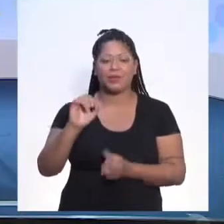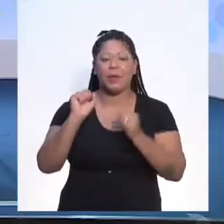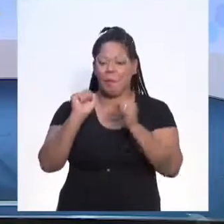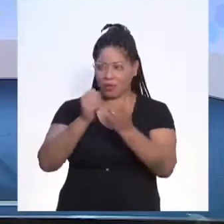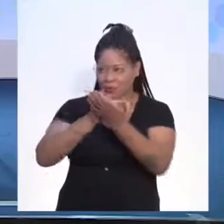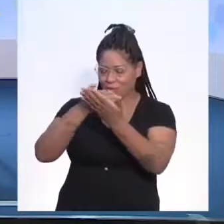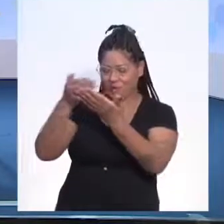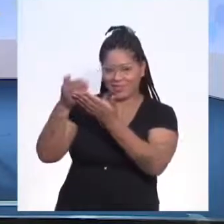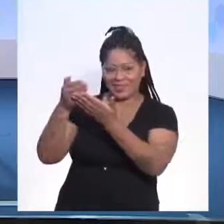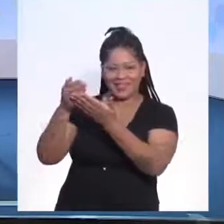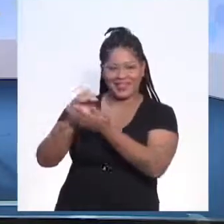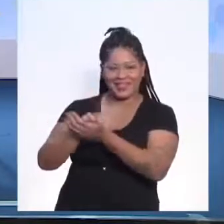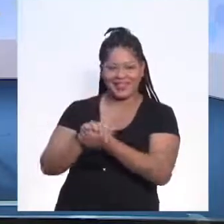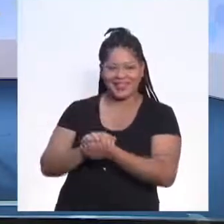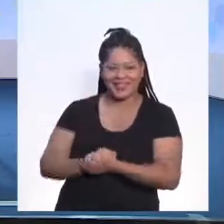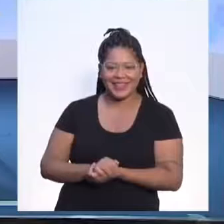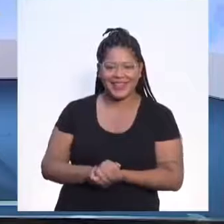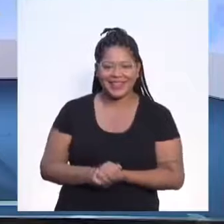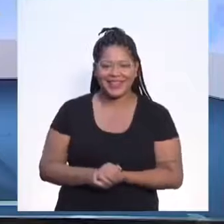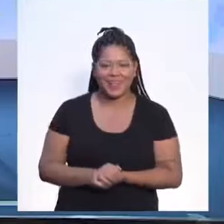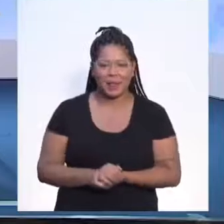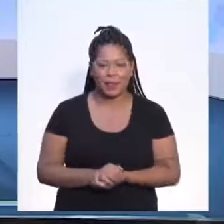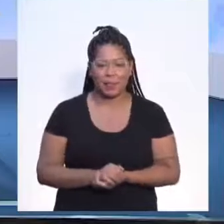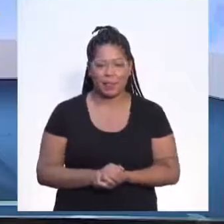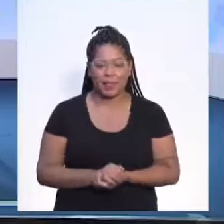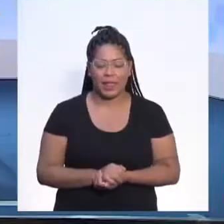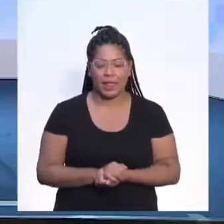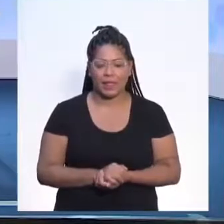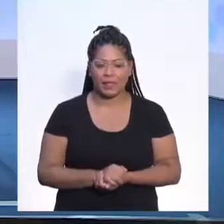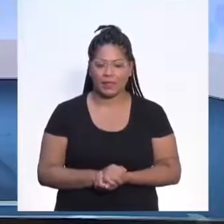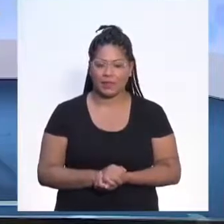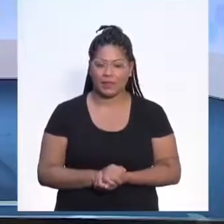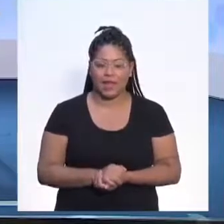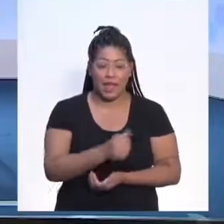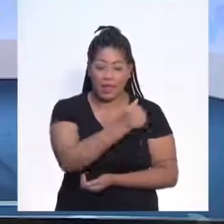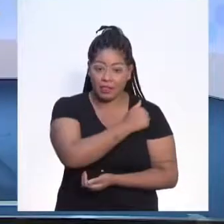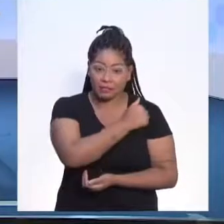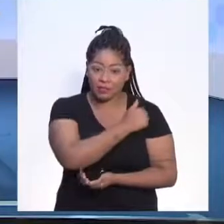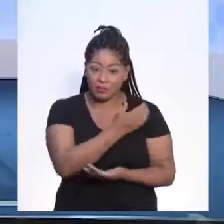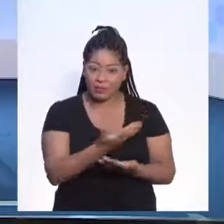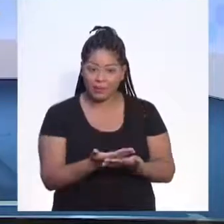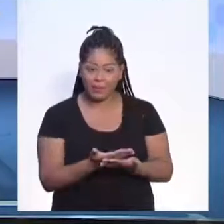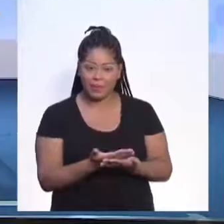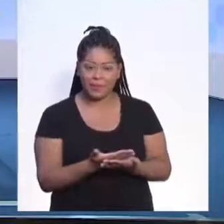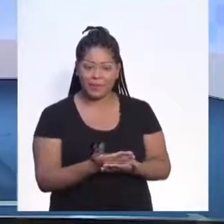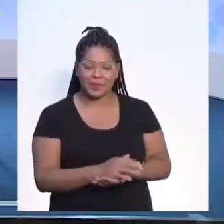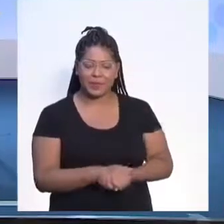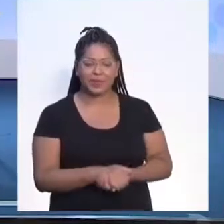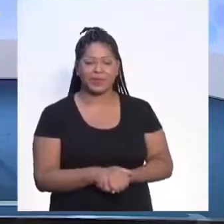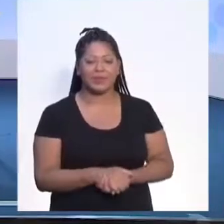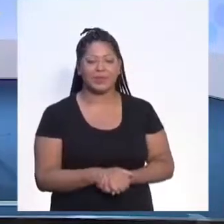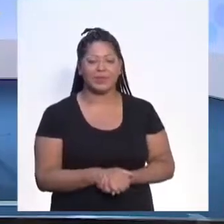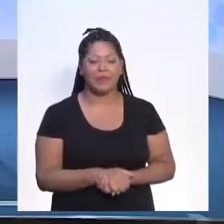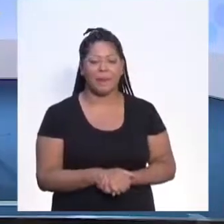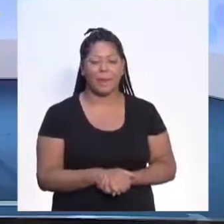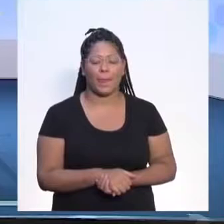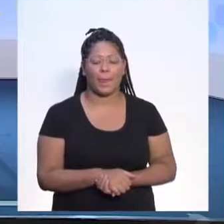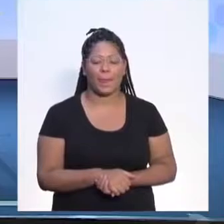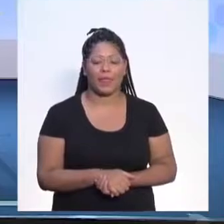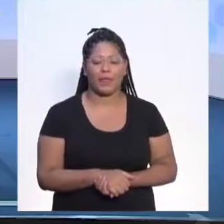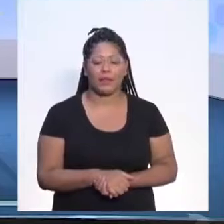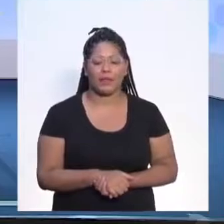palavra. Passa a palavra, Manuela. É aluno? Ai, gente, é